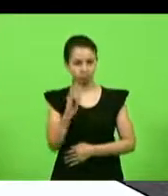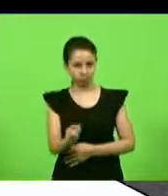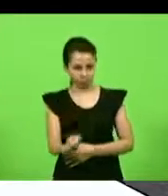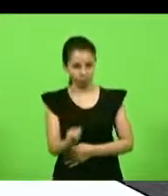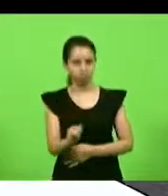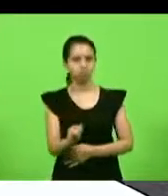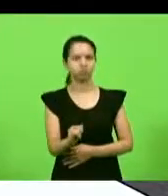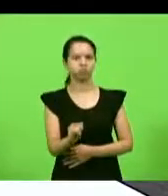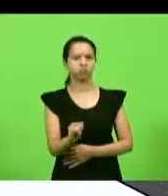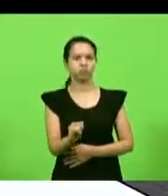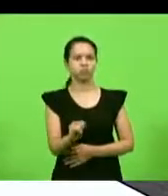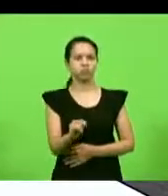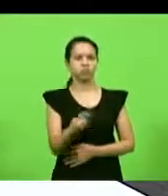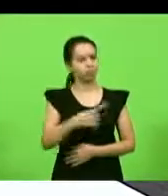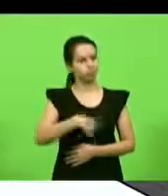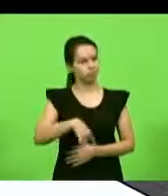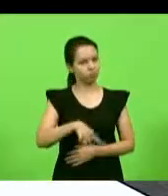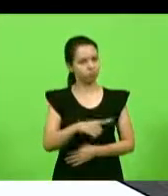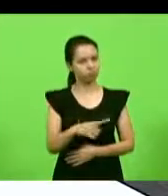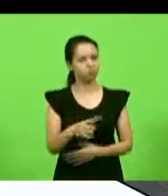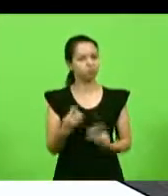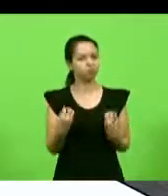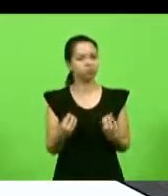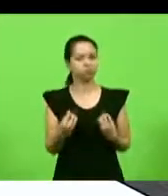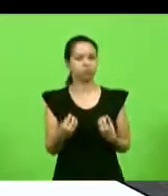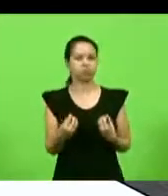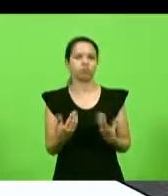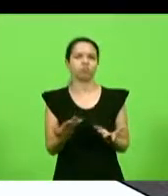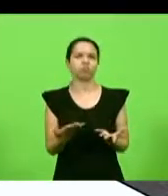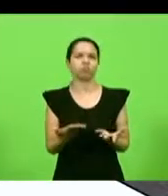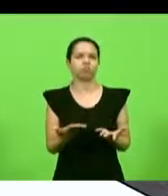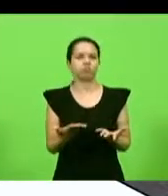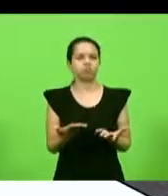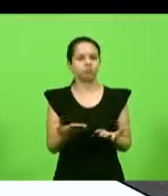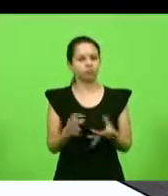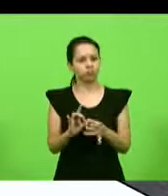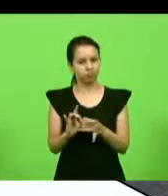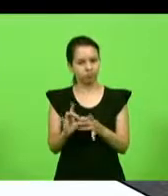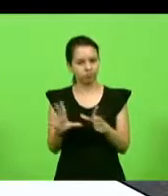Como não permitir a continuidade e a conclusão dessas obras?